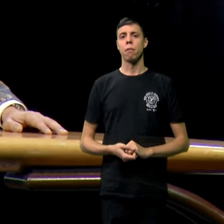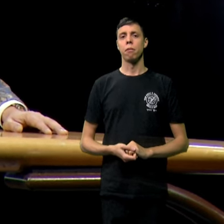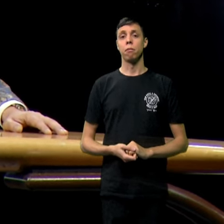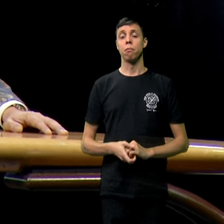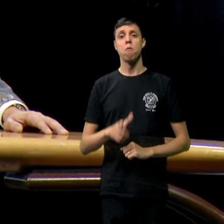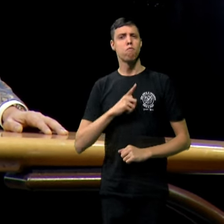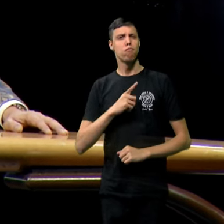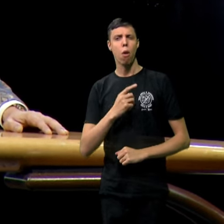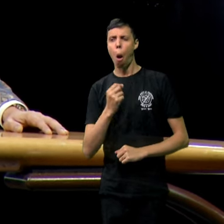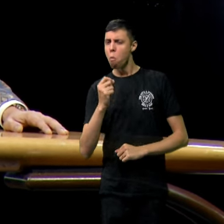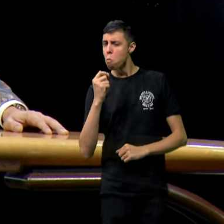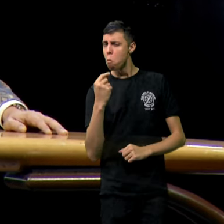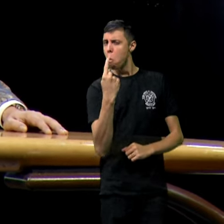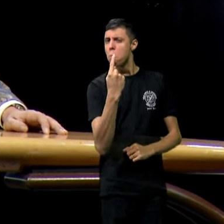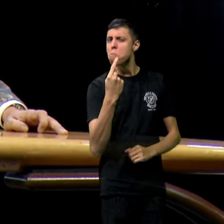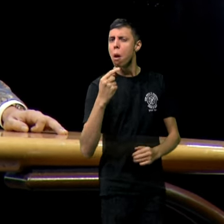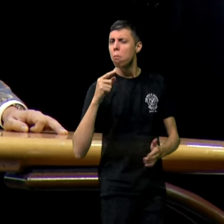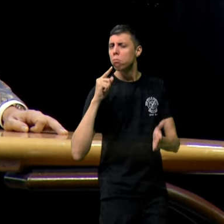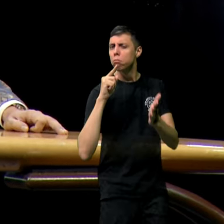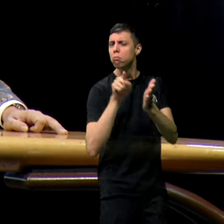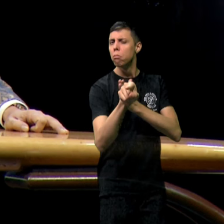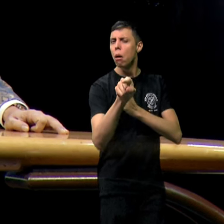Eu tenho uma pergunta para vocês.